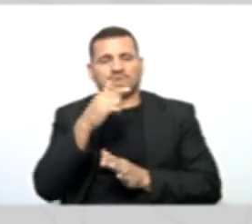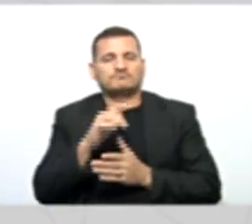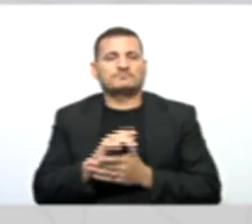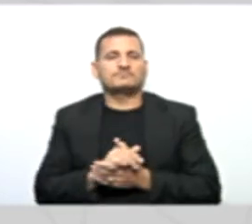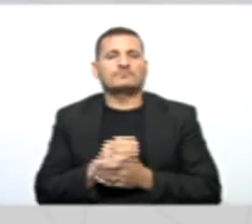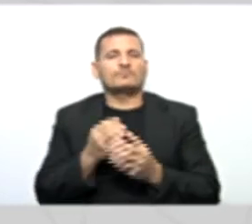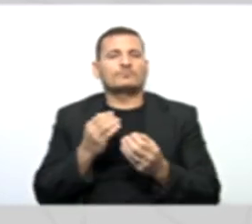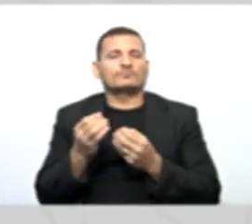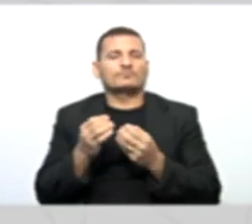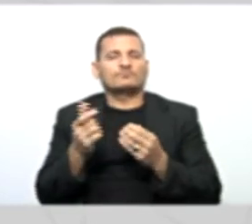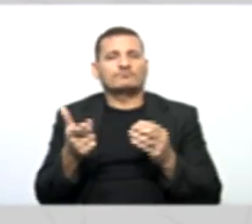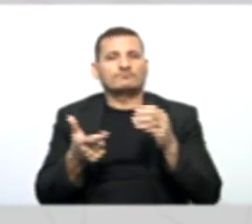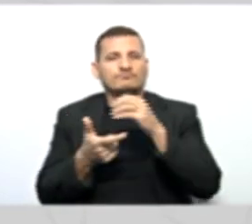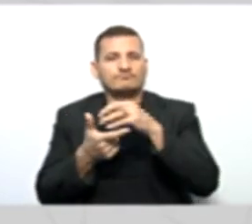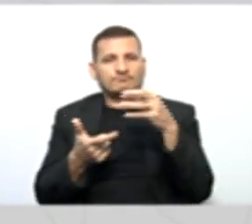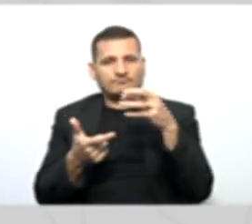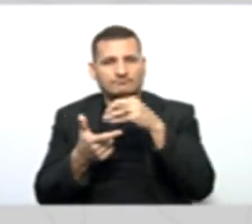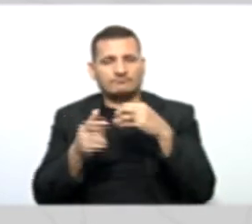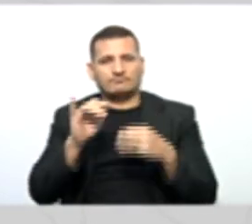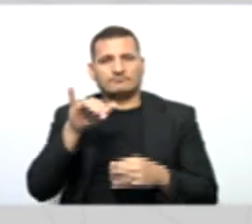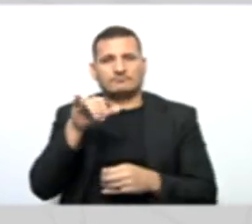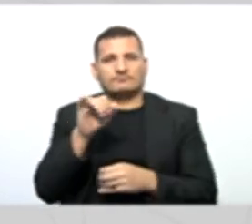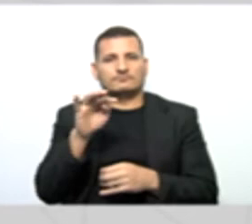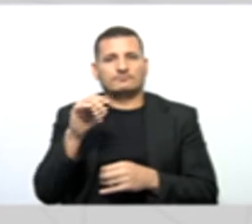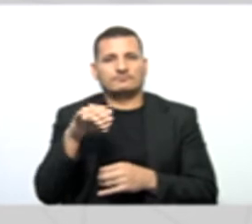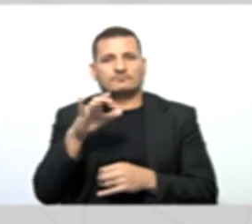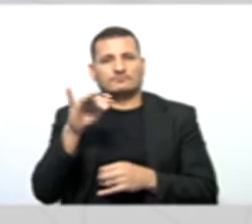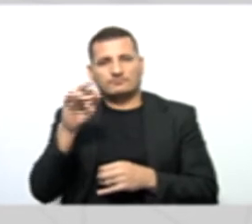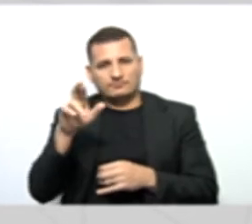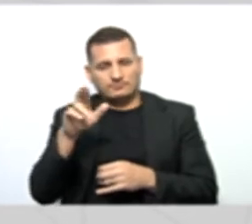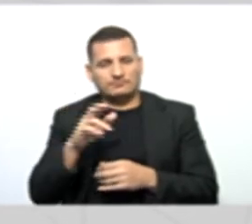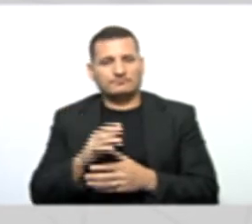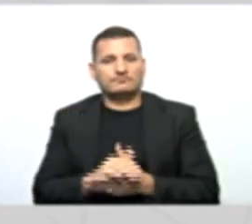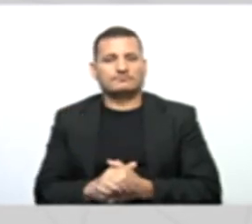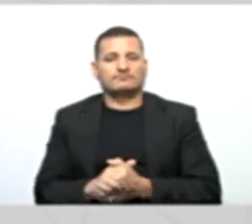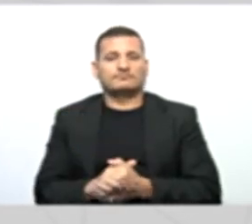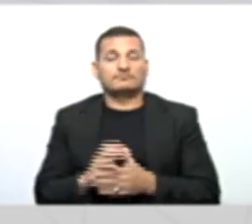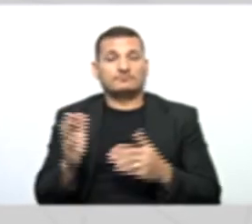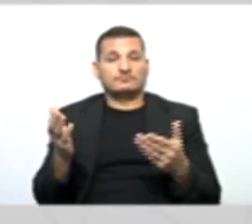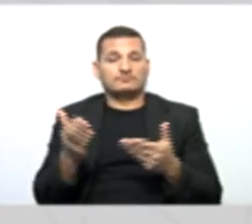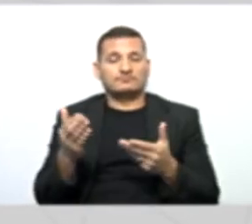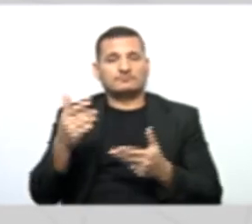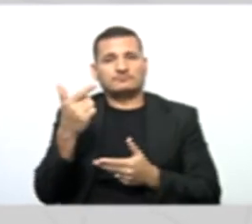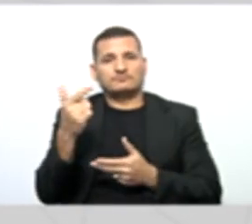de objetos. Vamos passar aqui agora para a questão 2.